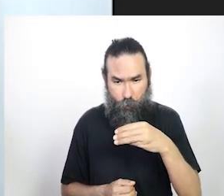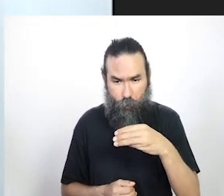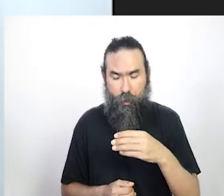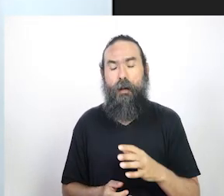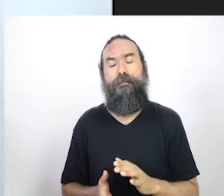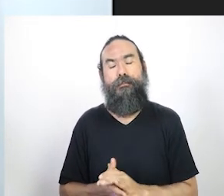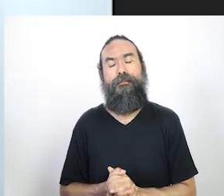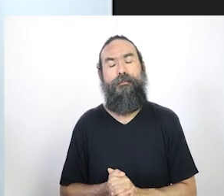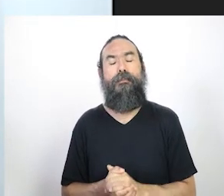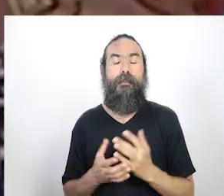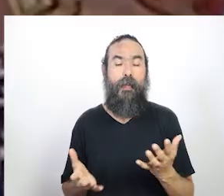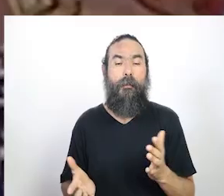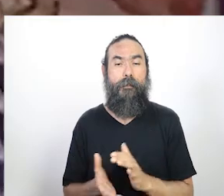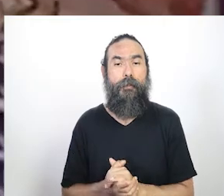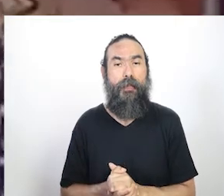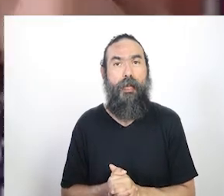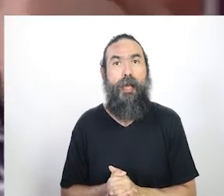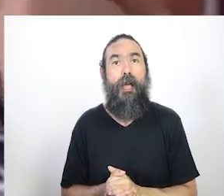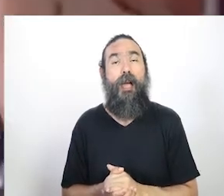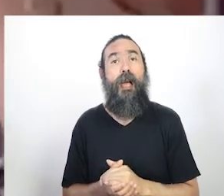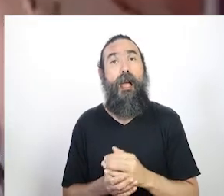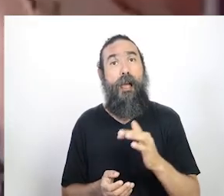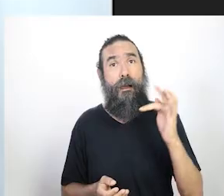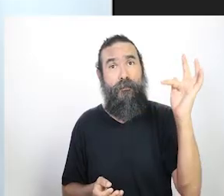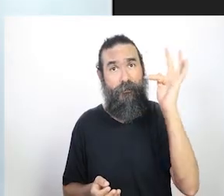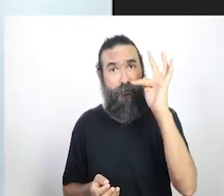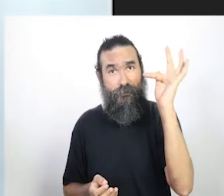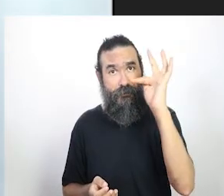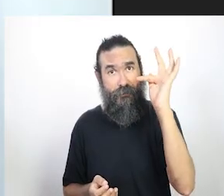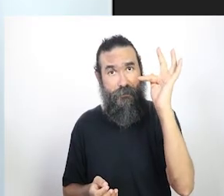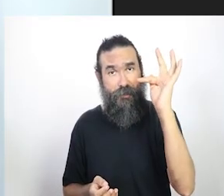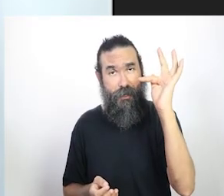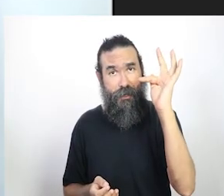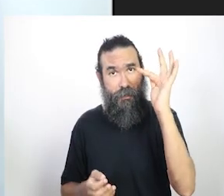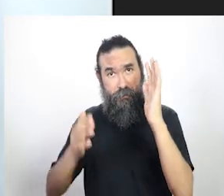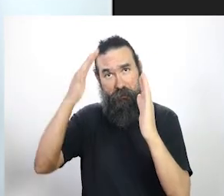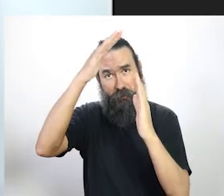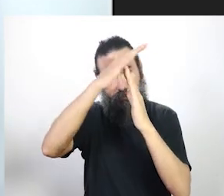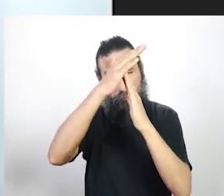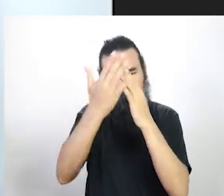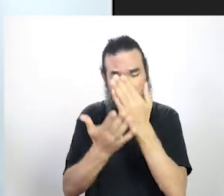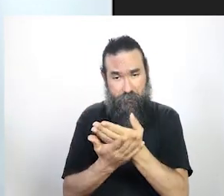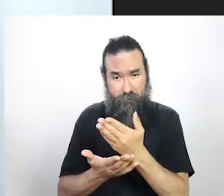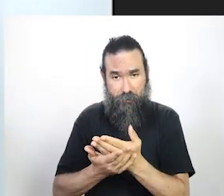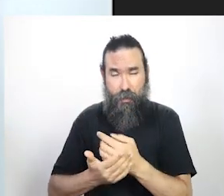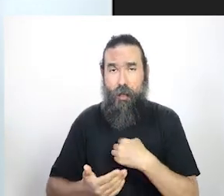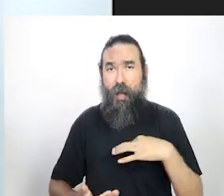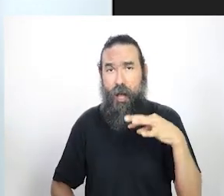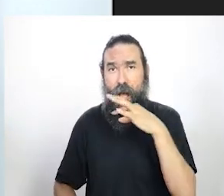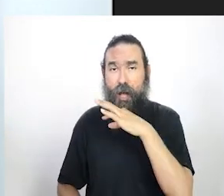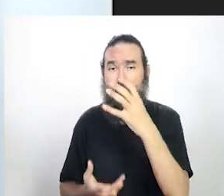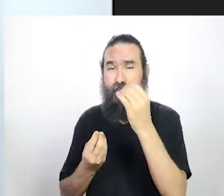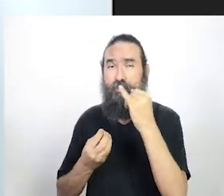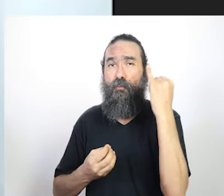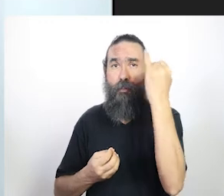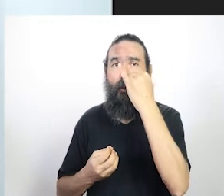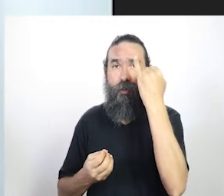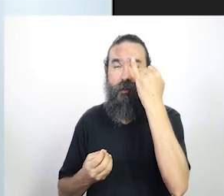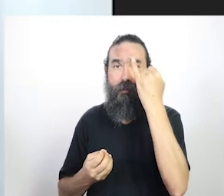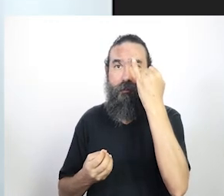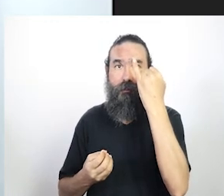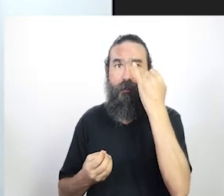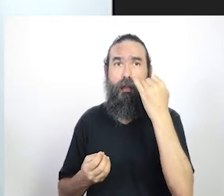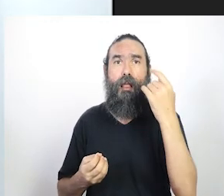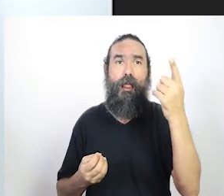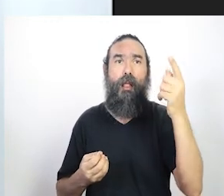Tem um minuto. Um minuto. A universidade, deixa eu falar. Eu considero a universidade muito importante, um dos